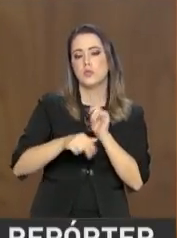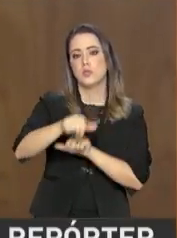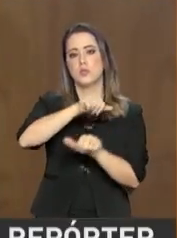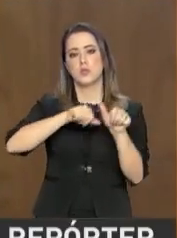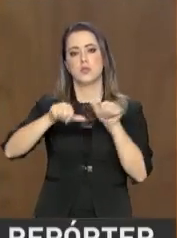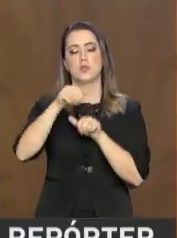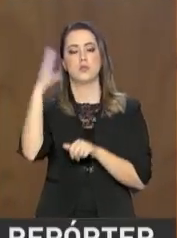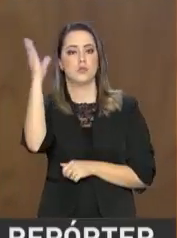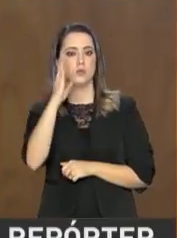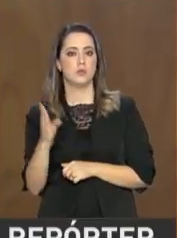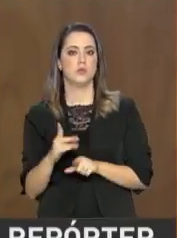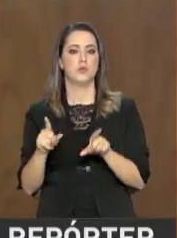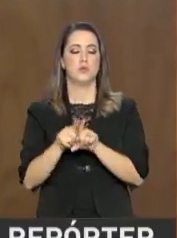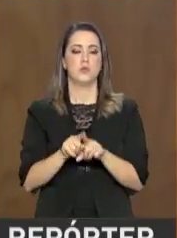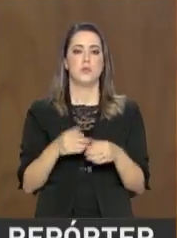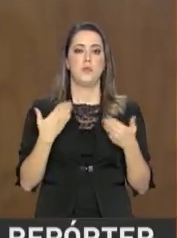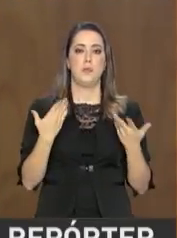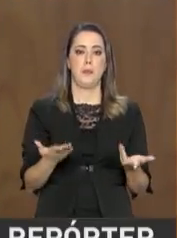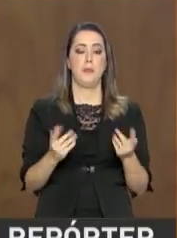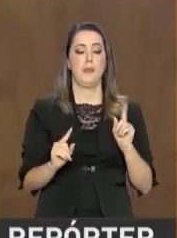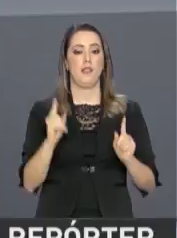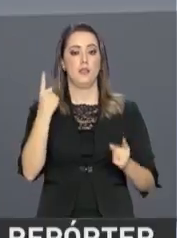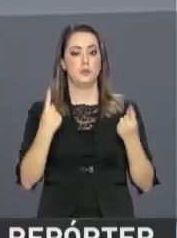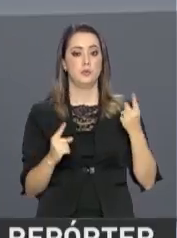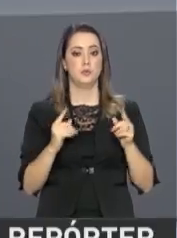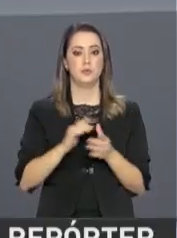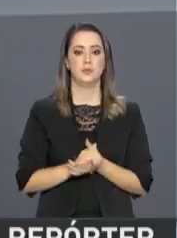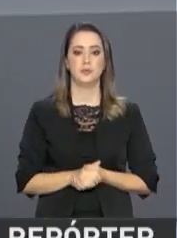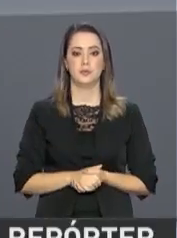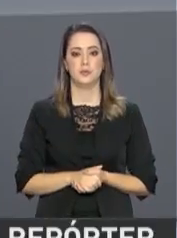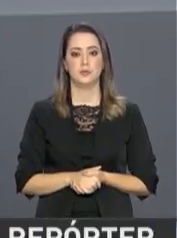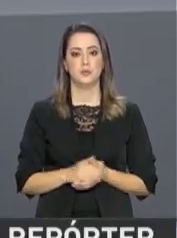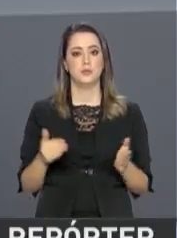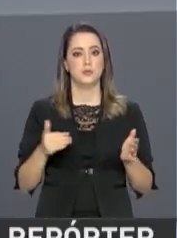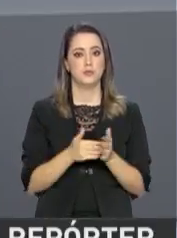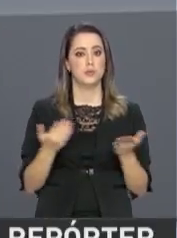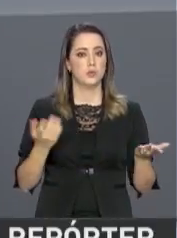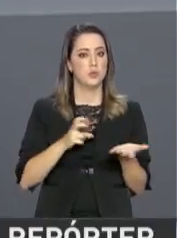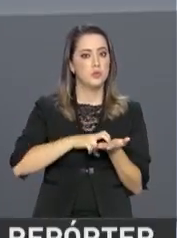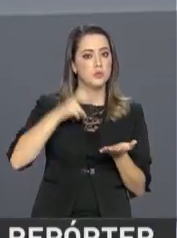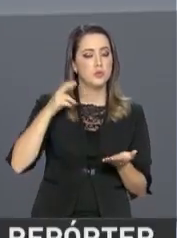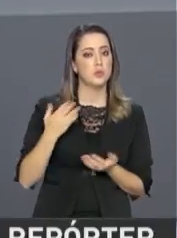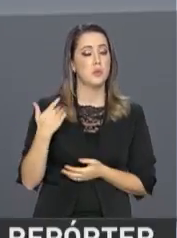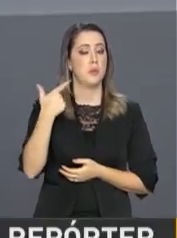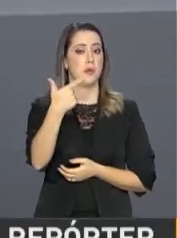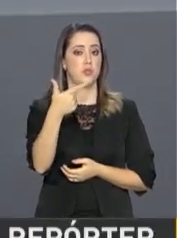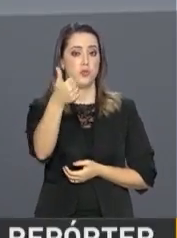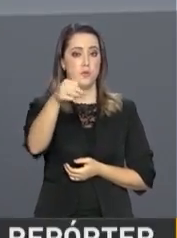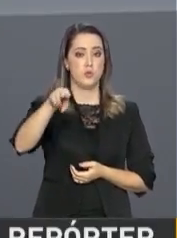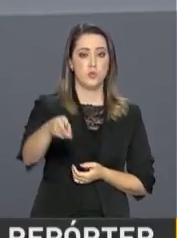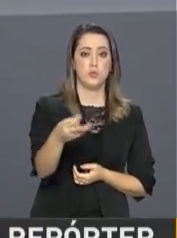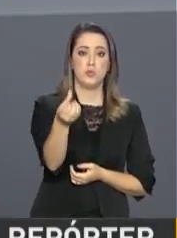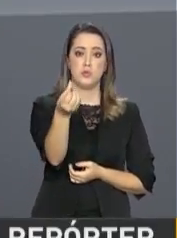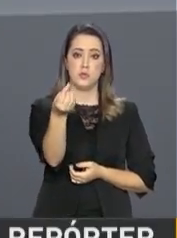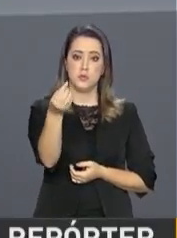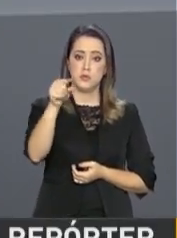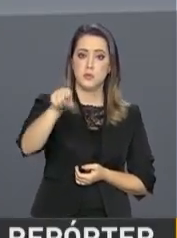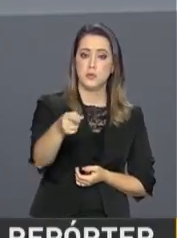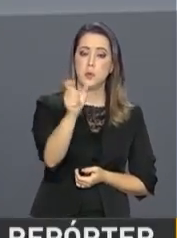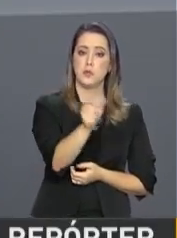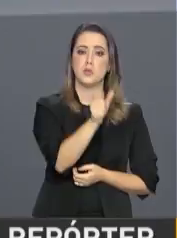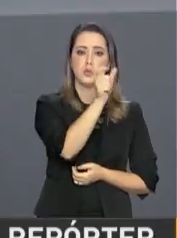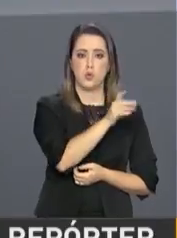entre o brasil eo chile até hoje pela manhã mais de 21 milhões e 600 mil pessoas